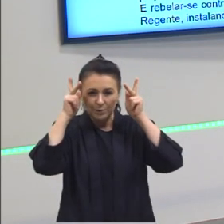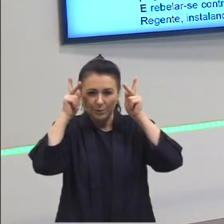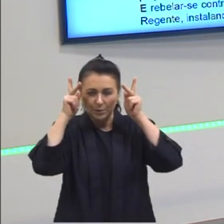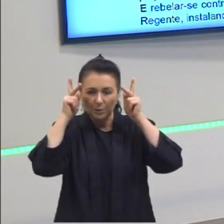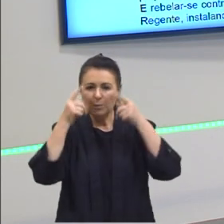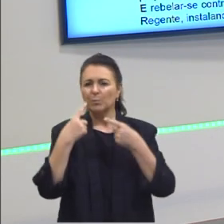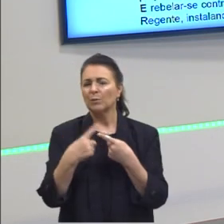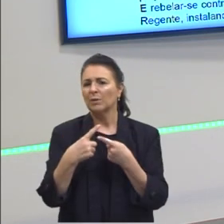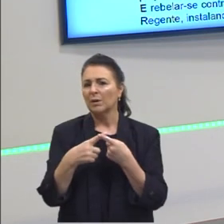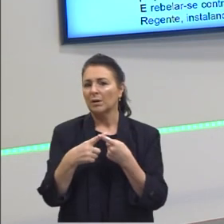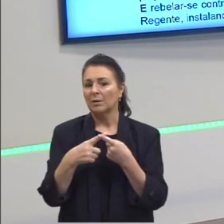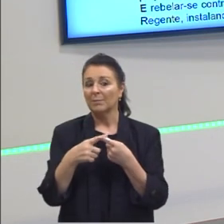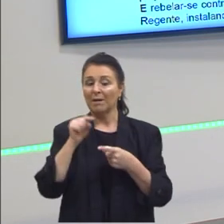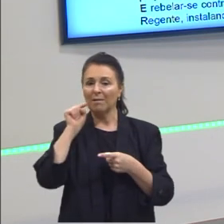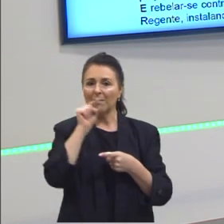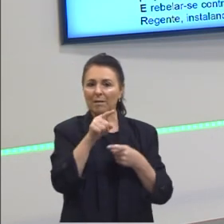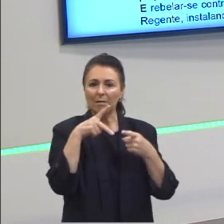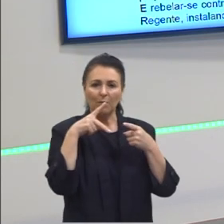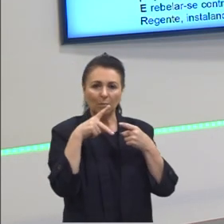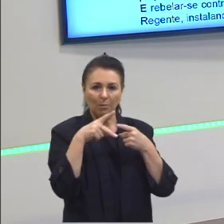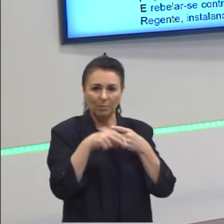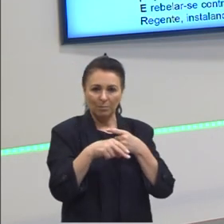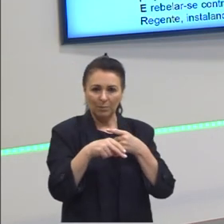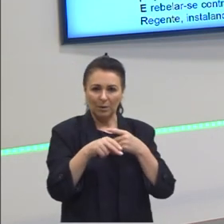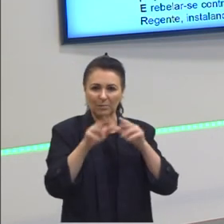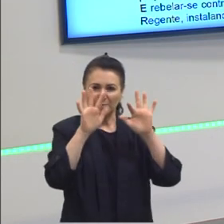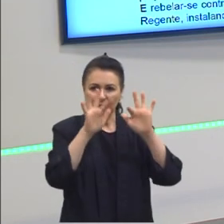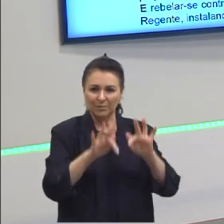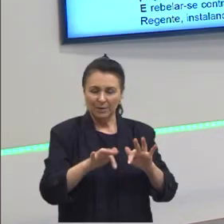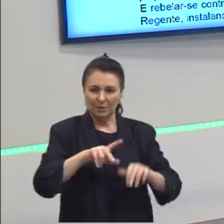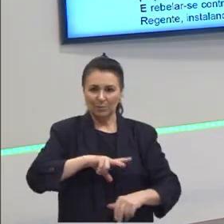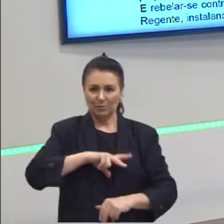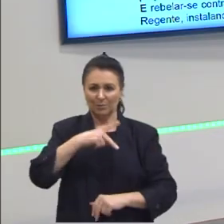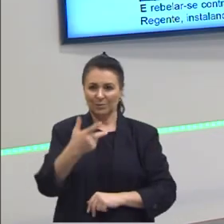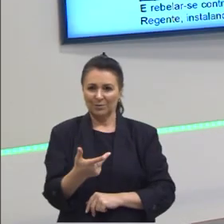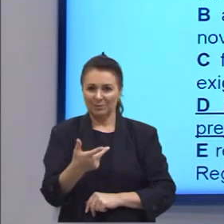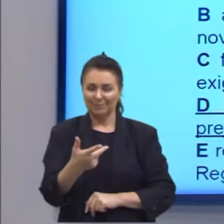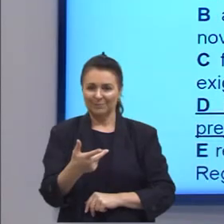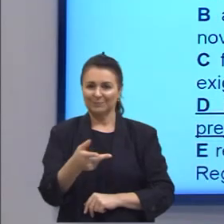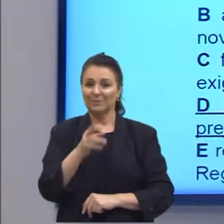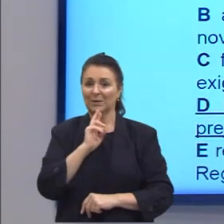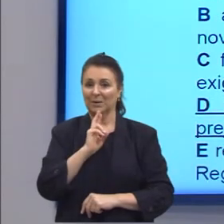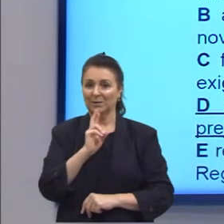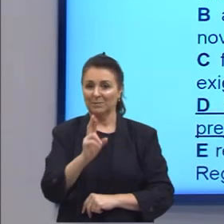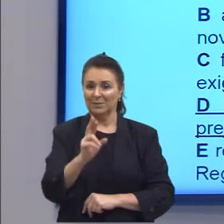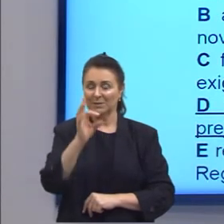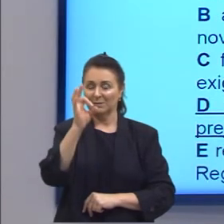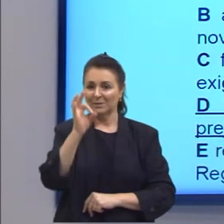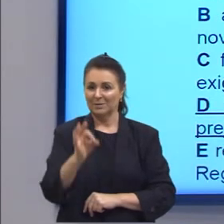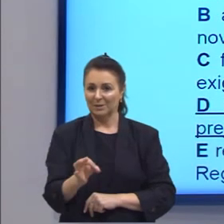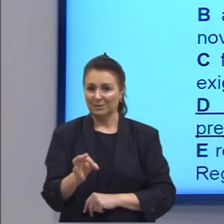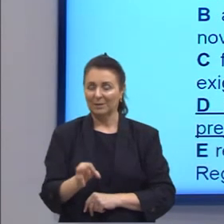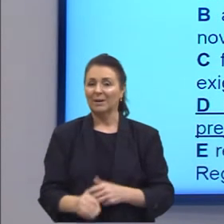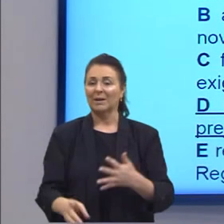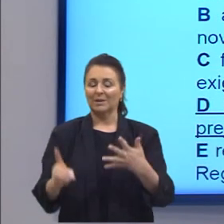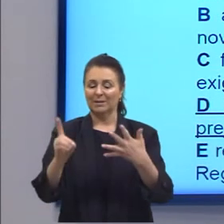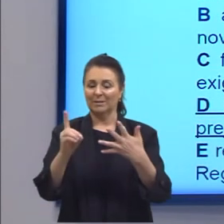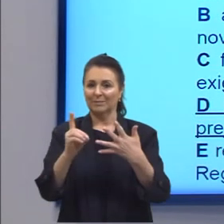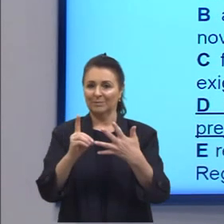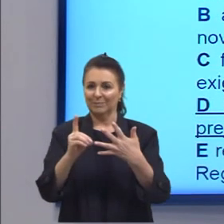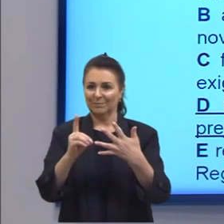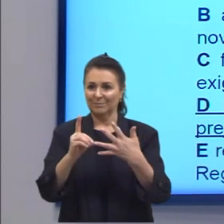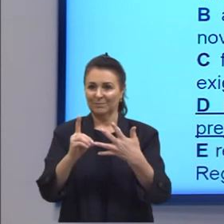para que ele rompesse com Portugal então a resposta dessa questão é a alternativa de